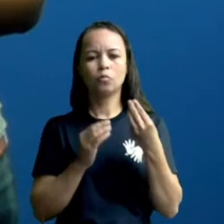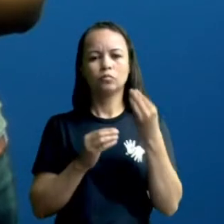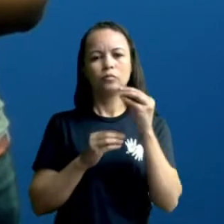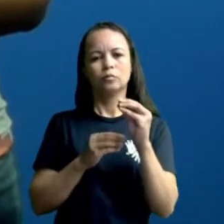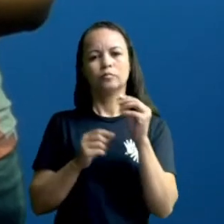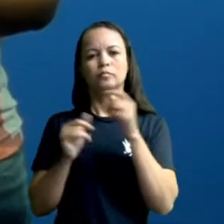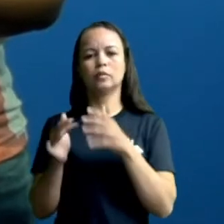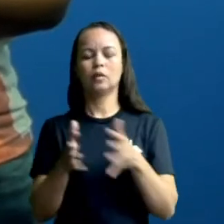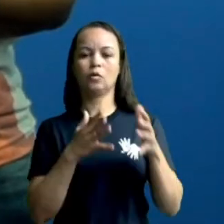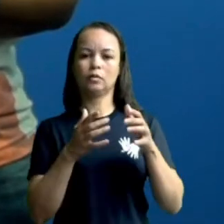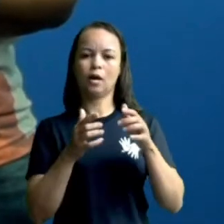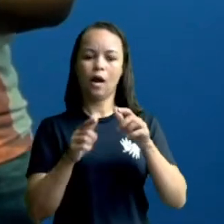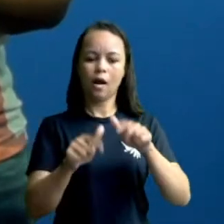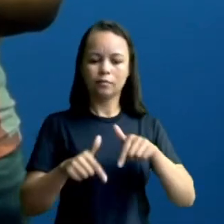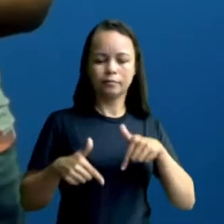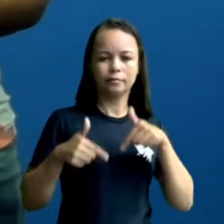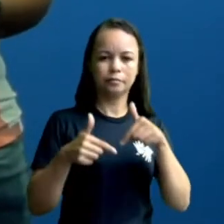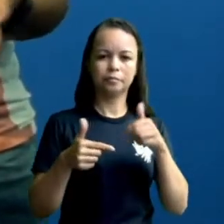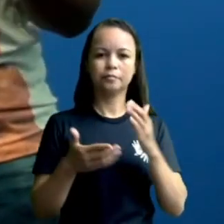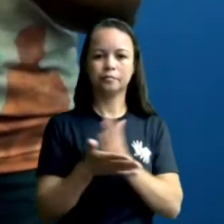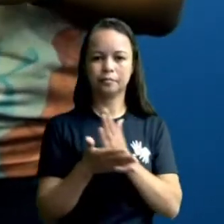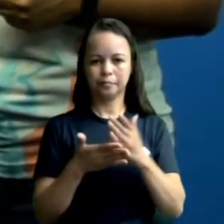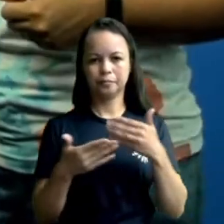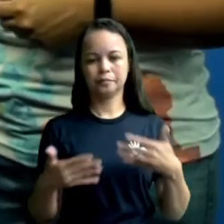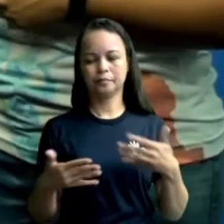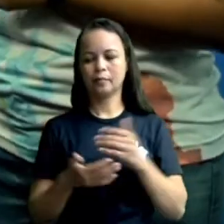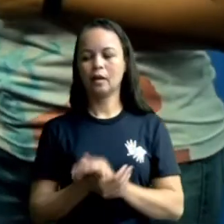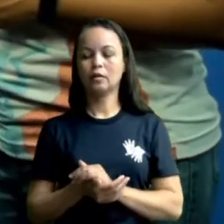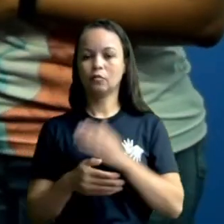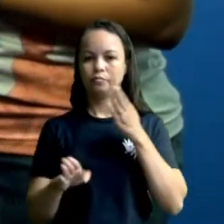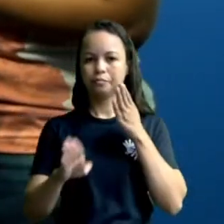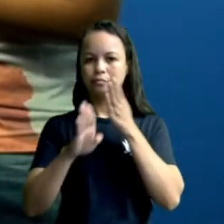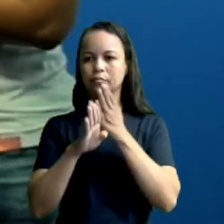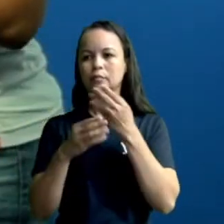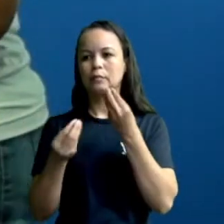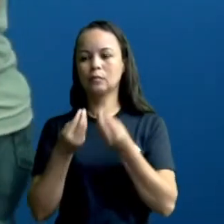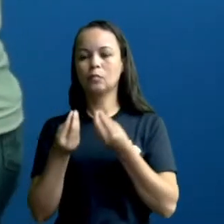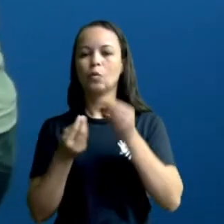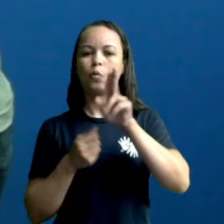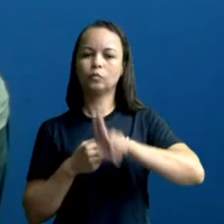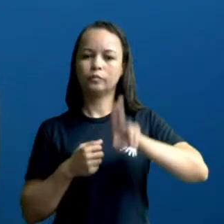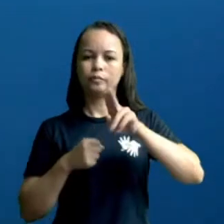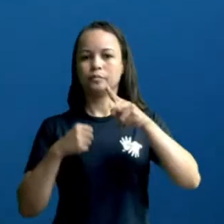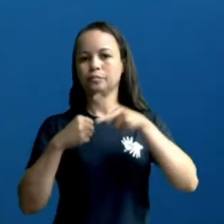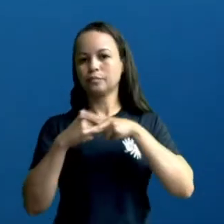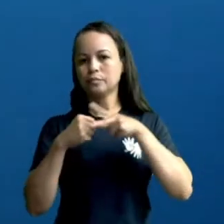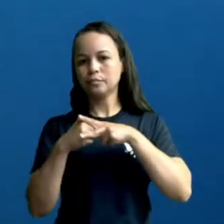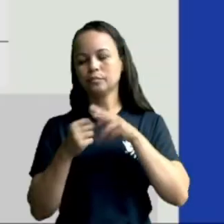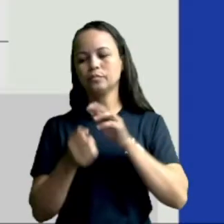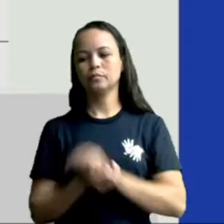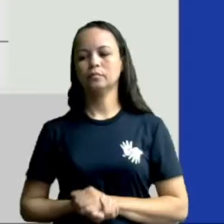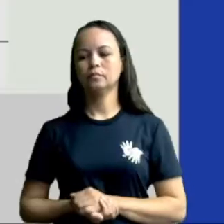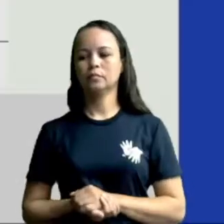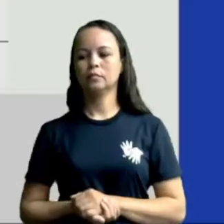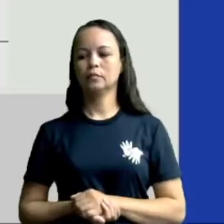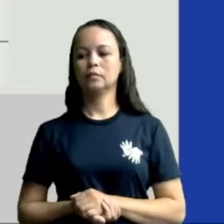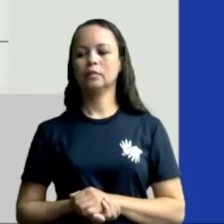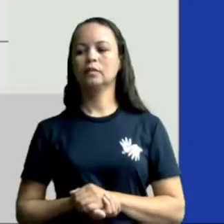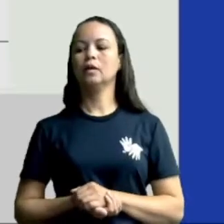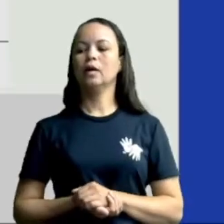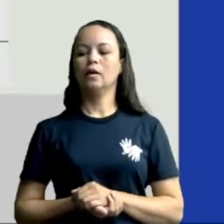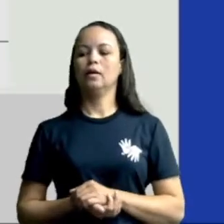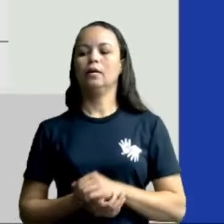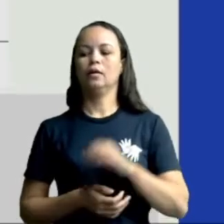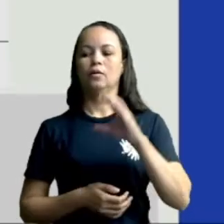a nossa ação a alguma coisa, tá certo? Então, vamos descobrir como são usados esses verbos. El